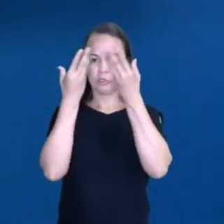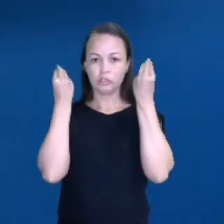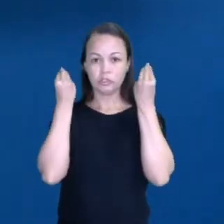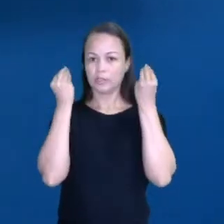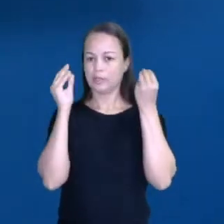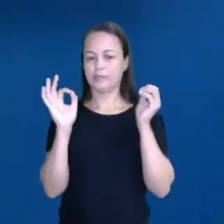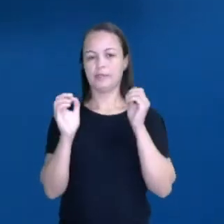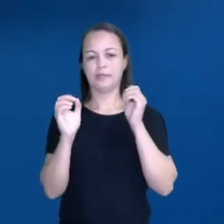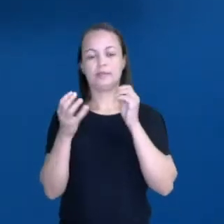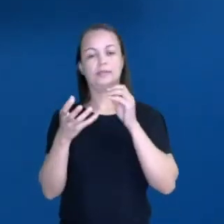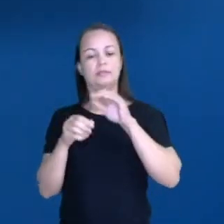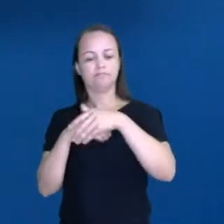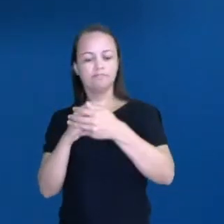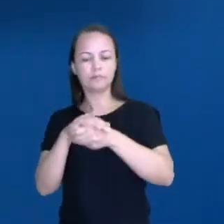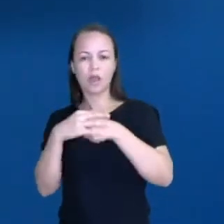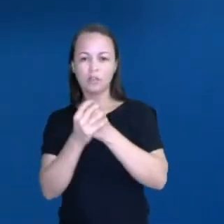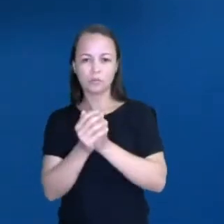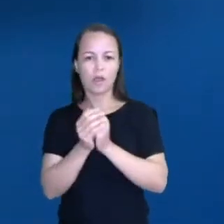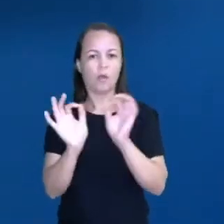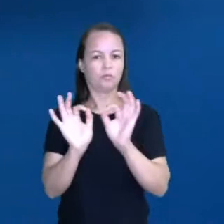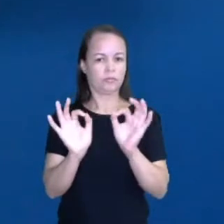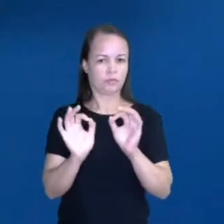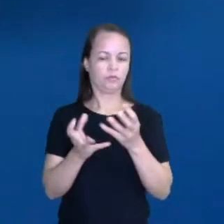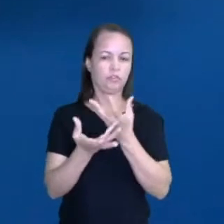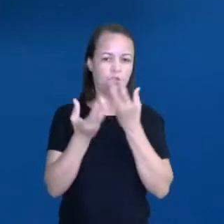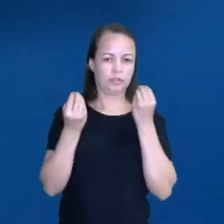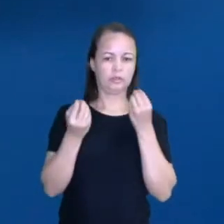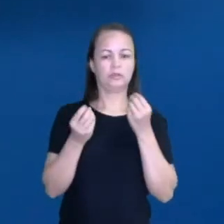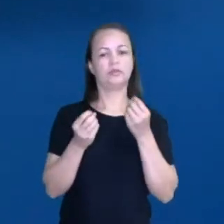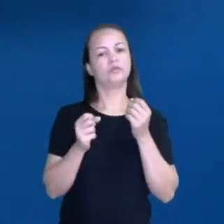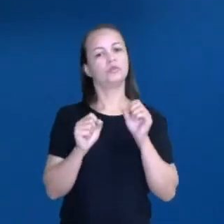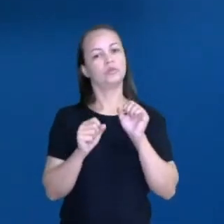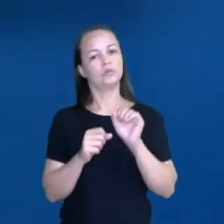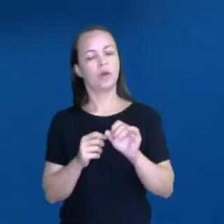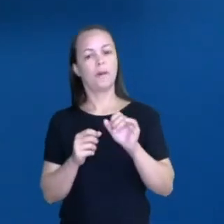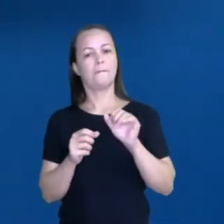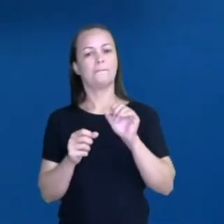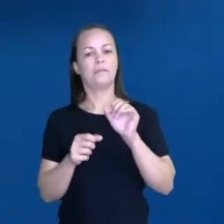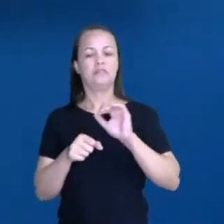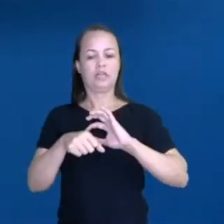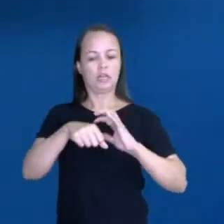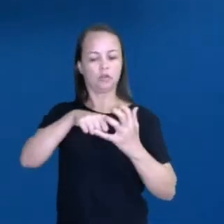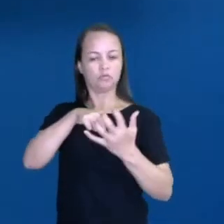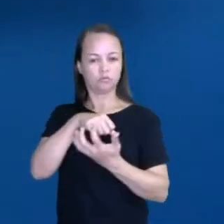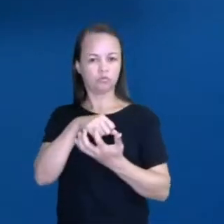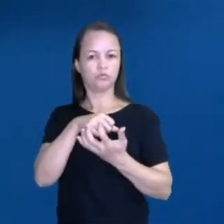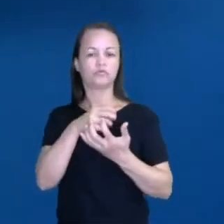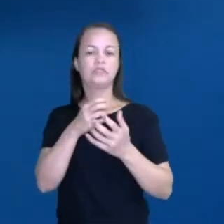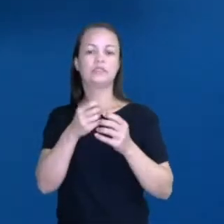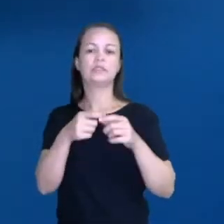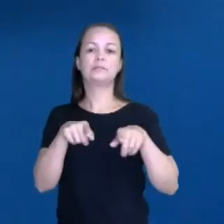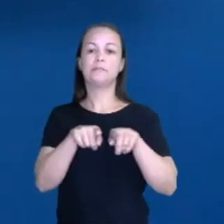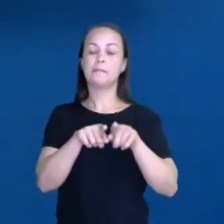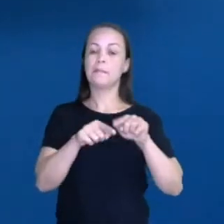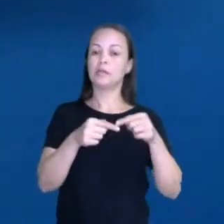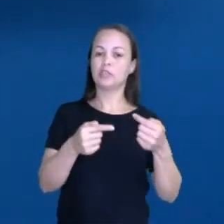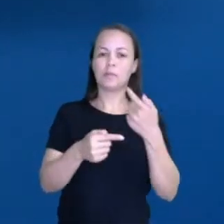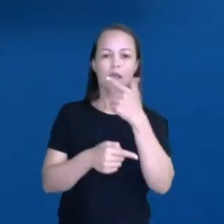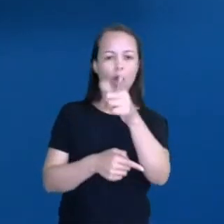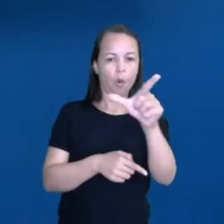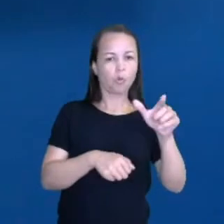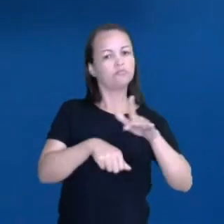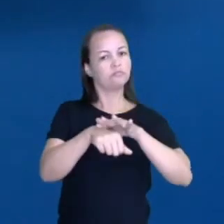mãos, porque a gente não só previne contra a Covid-19, mas também contra outras doenças, não é